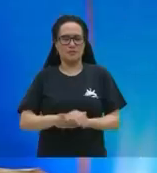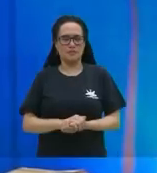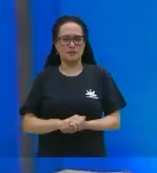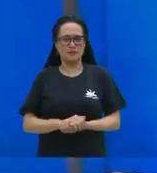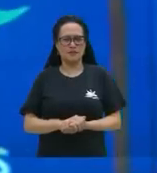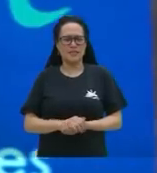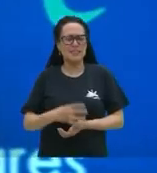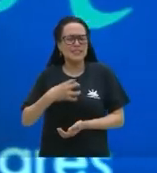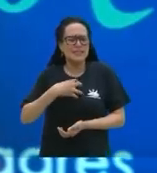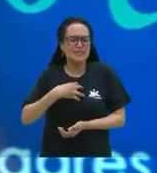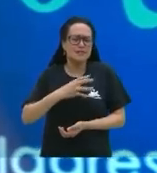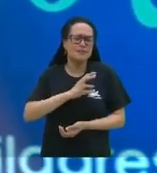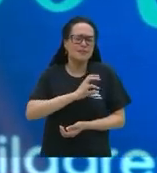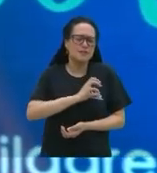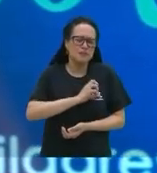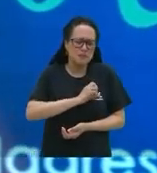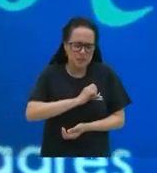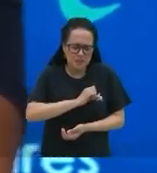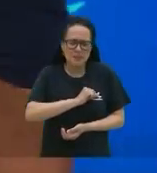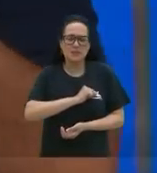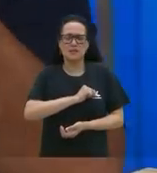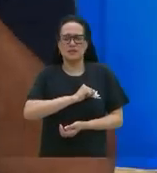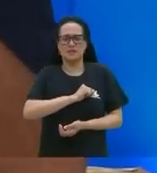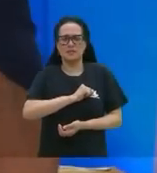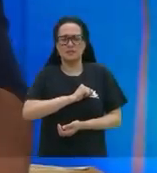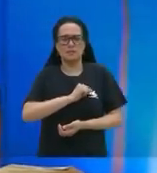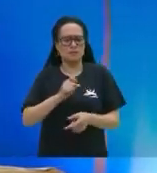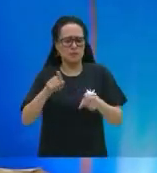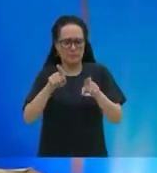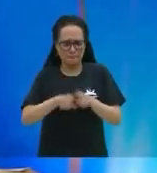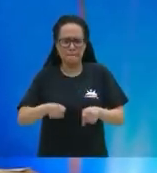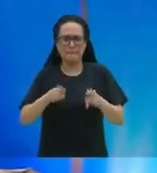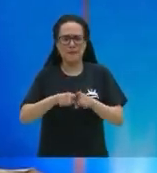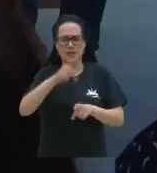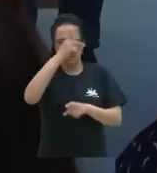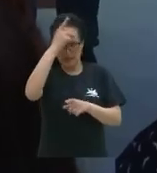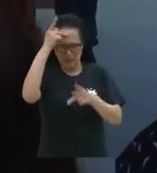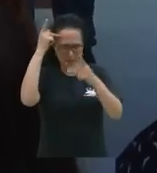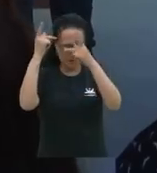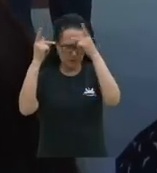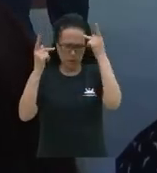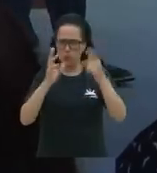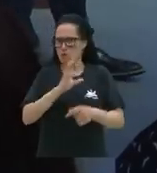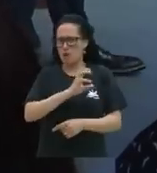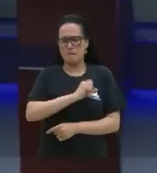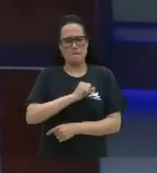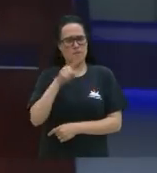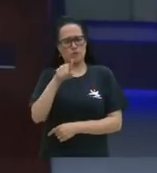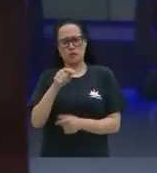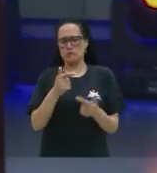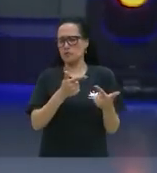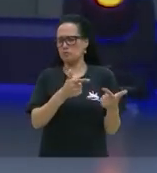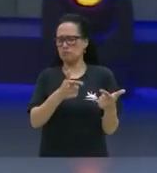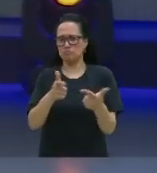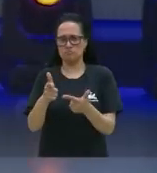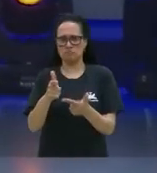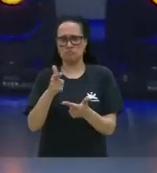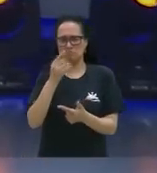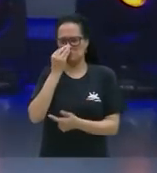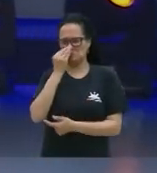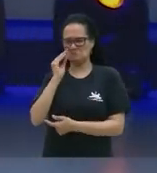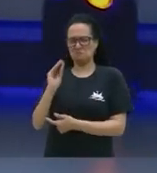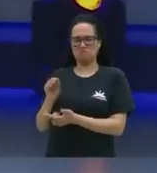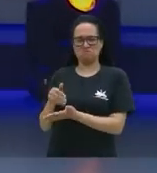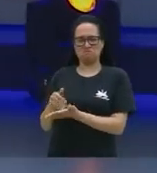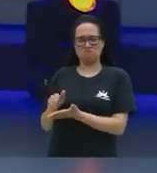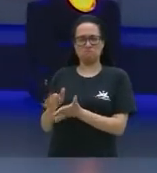se sentir amado de tal forma, que mesmo que as pessoas não te amem, te desprezem,